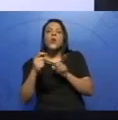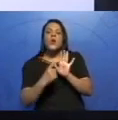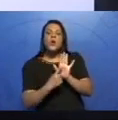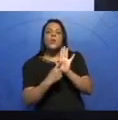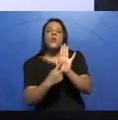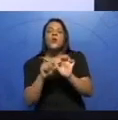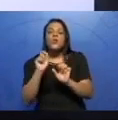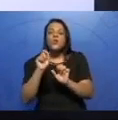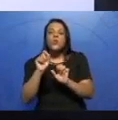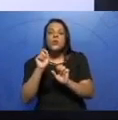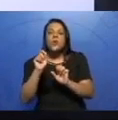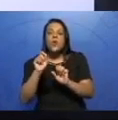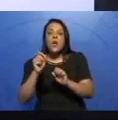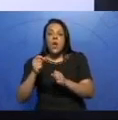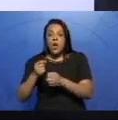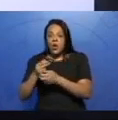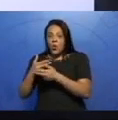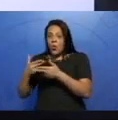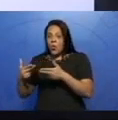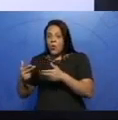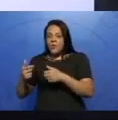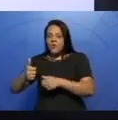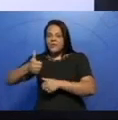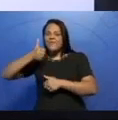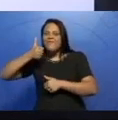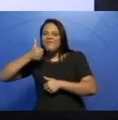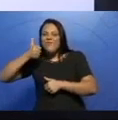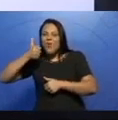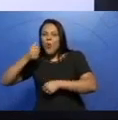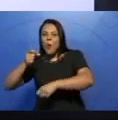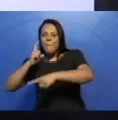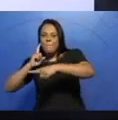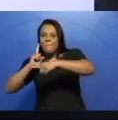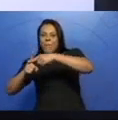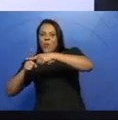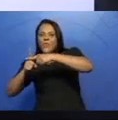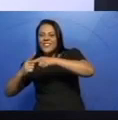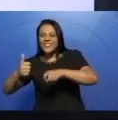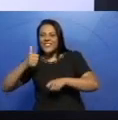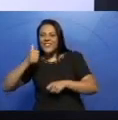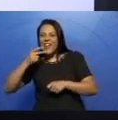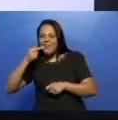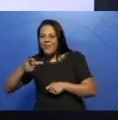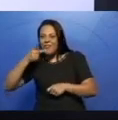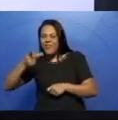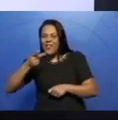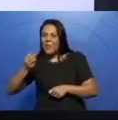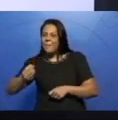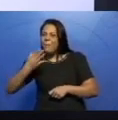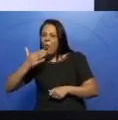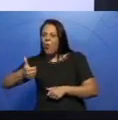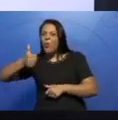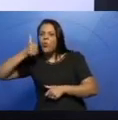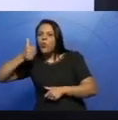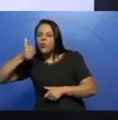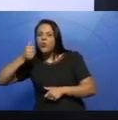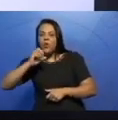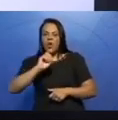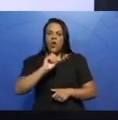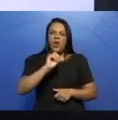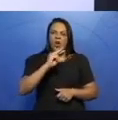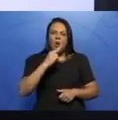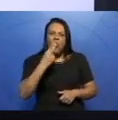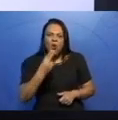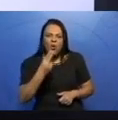positivo, quando eu mostro uma positividade naquela fala, algo que eu estou concordando, ou